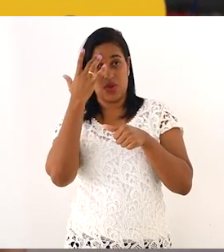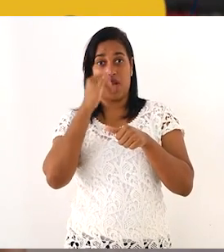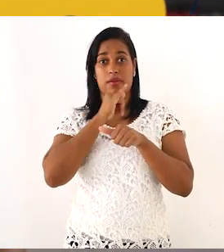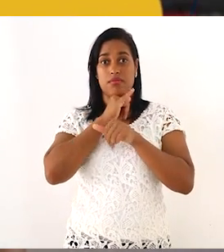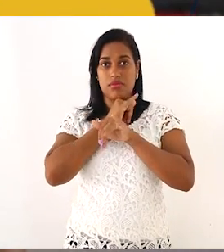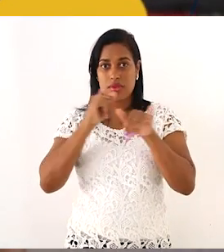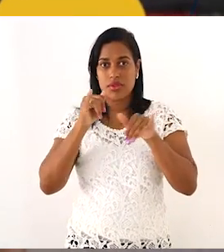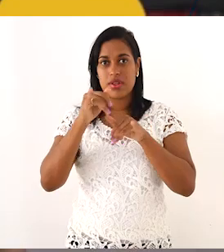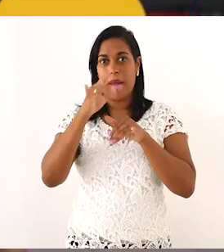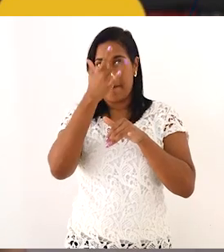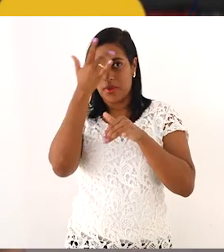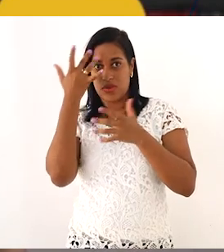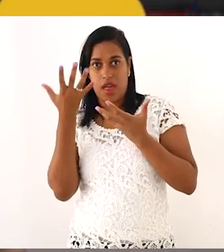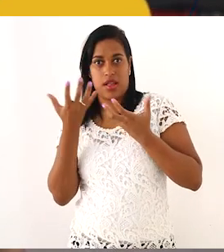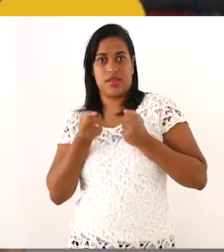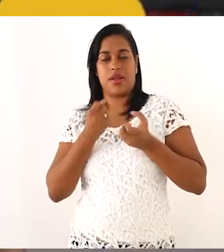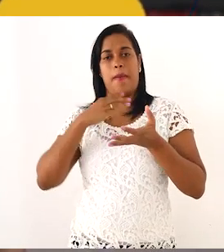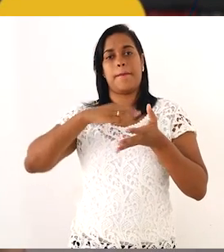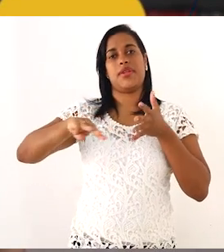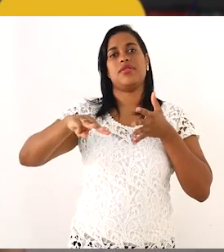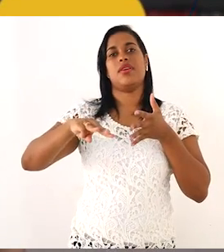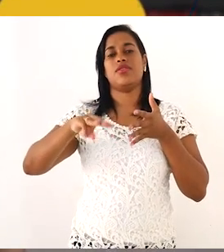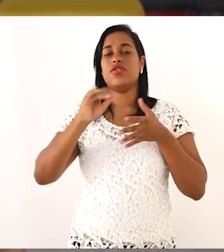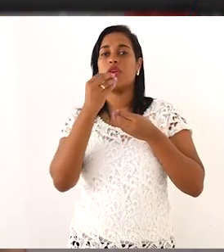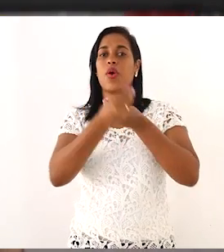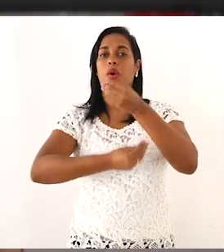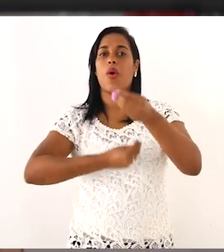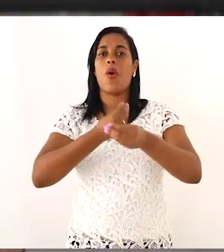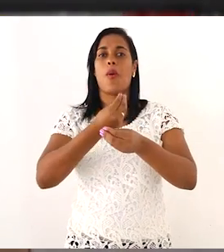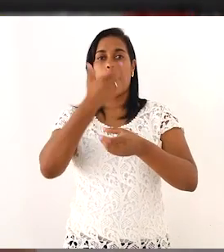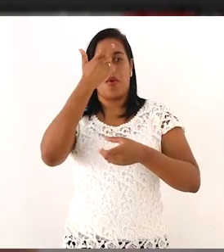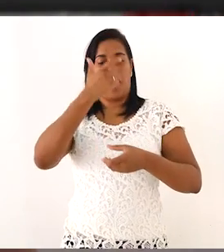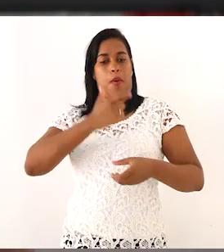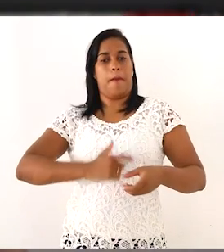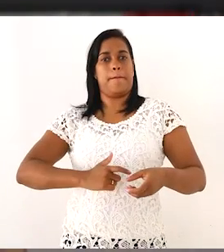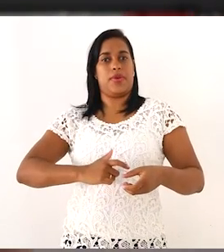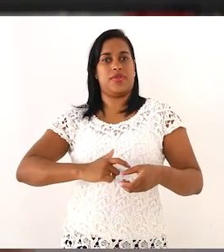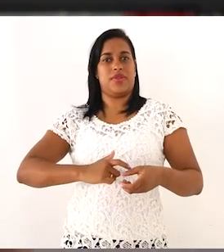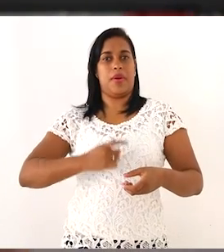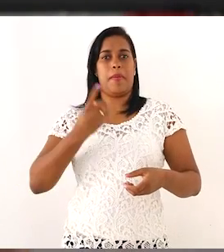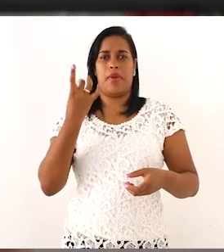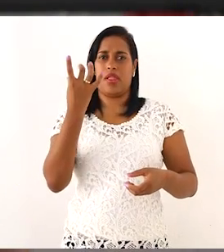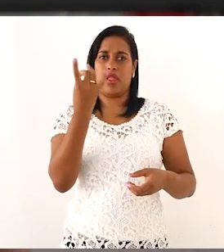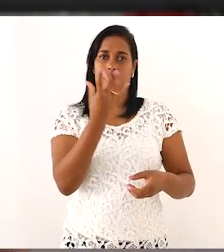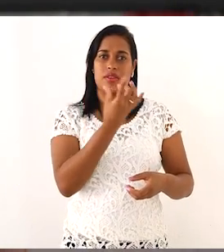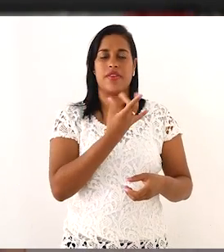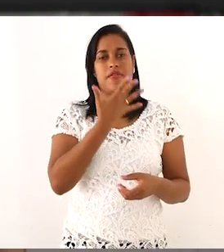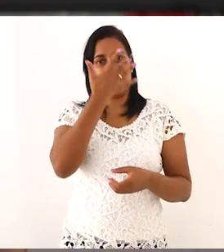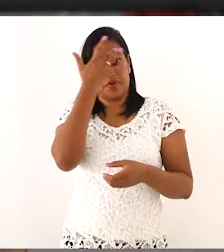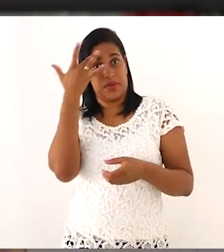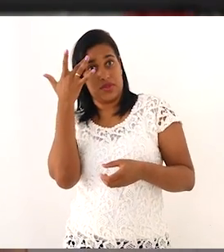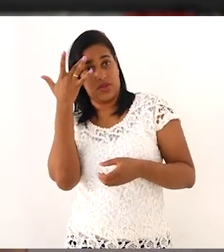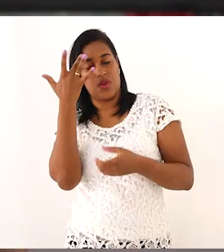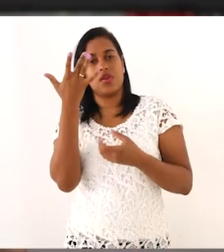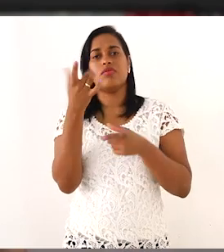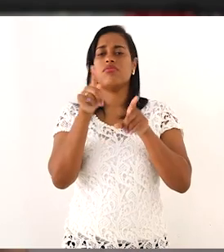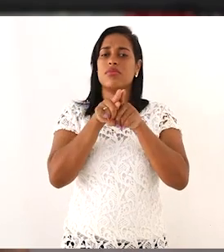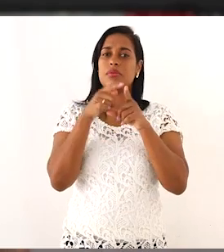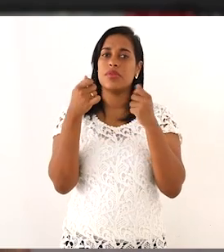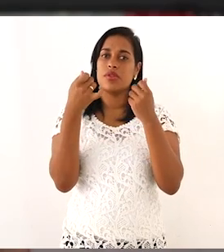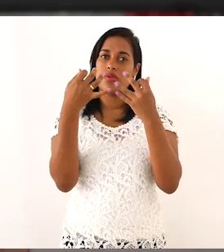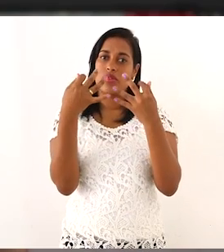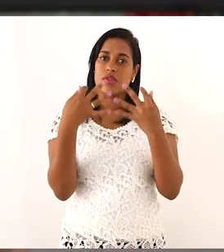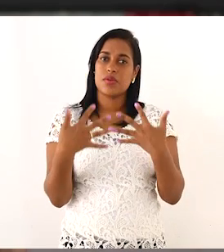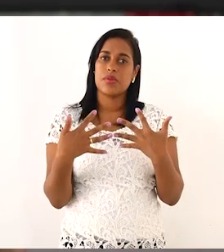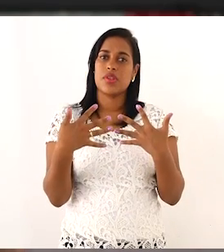vai ocorrer para controlar o comportamento de um ou de outro ou de terceiros, nós estamos falando de